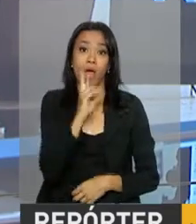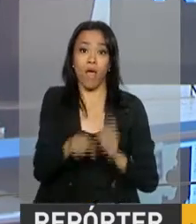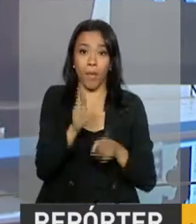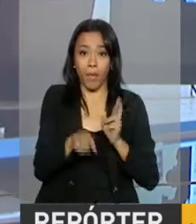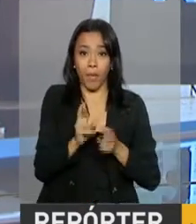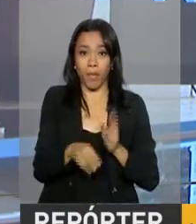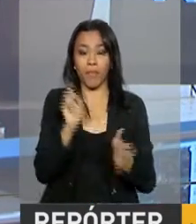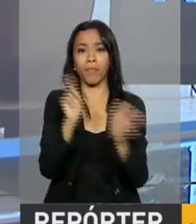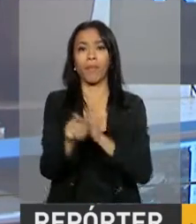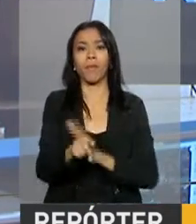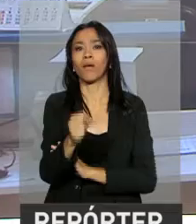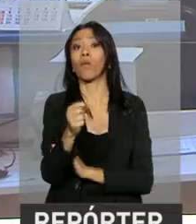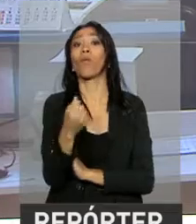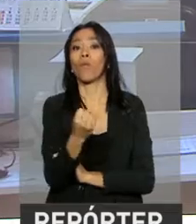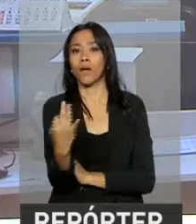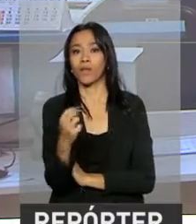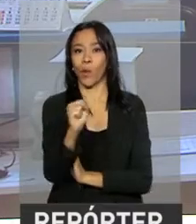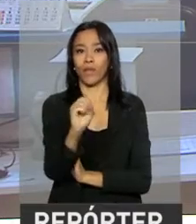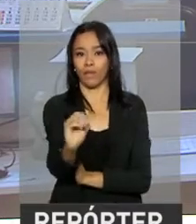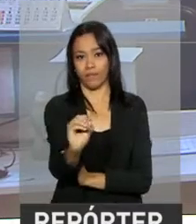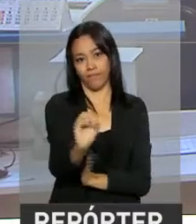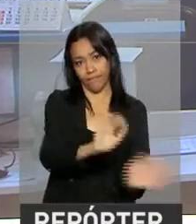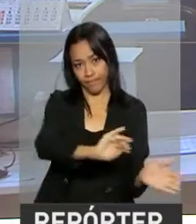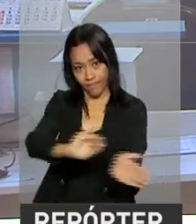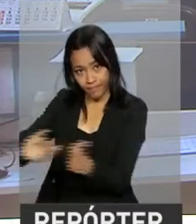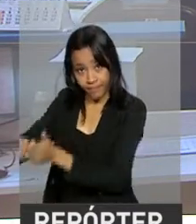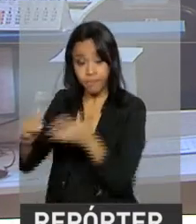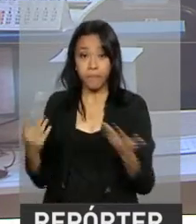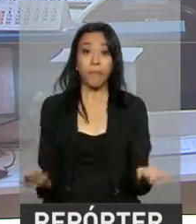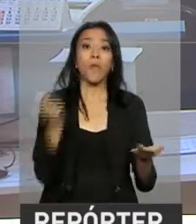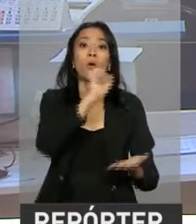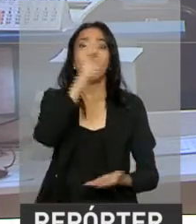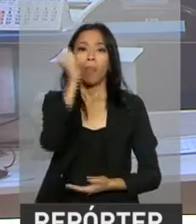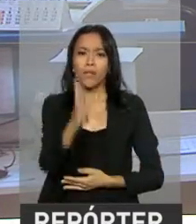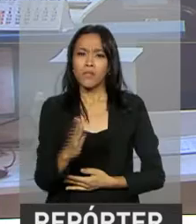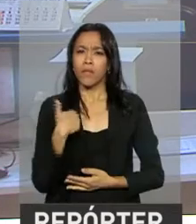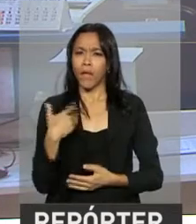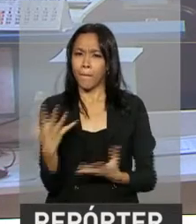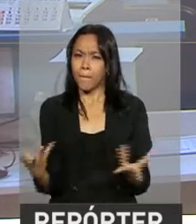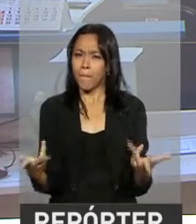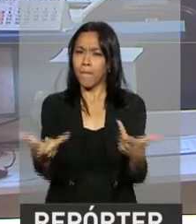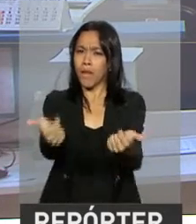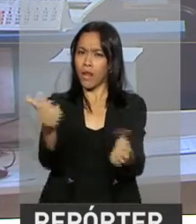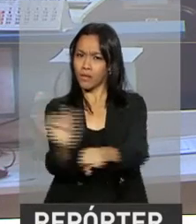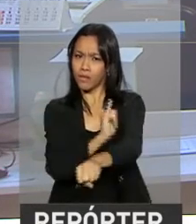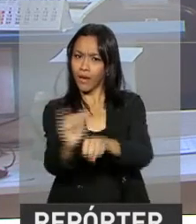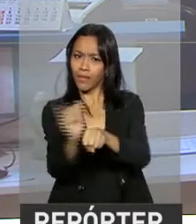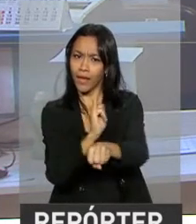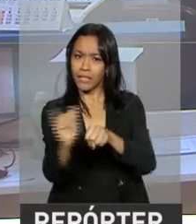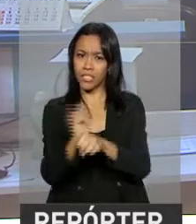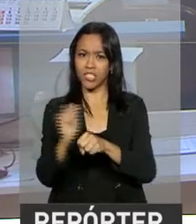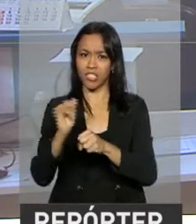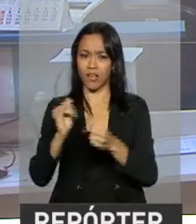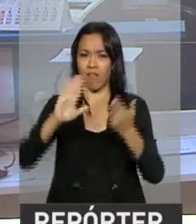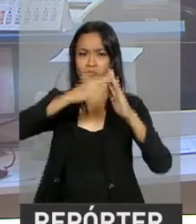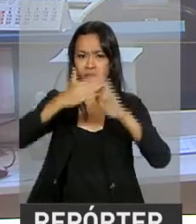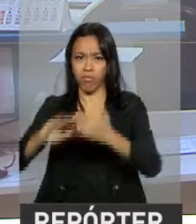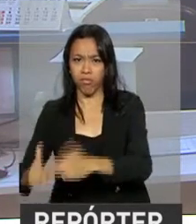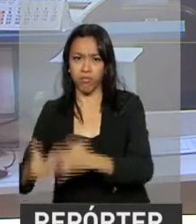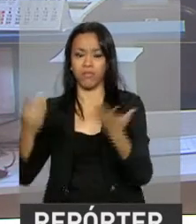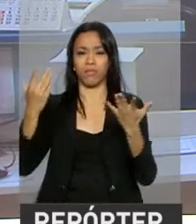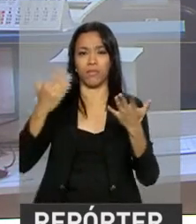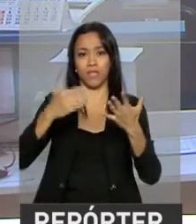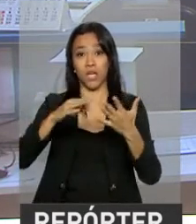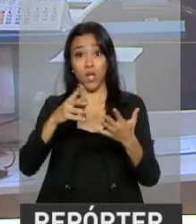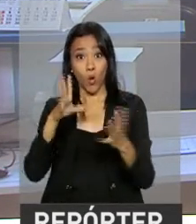80 questões e o brasil quer aprimorar a estratégia de alerta de desastres naturais com base no modelo